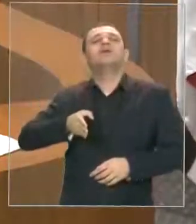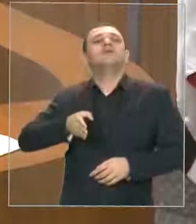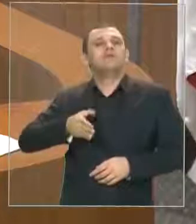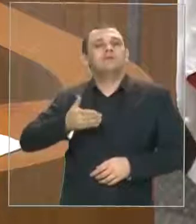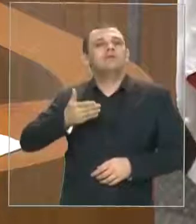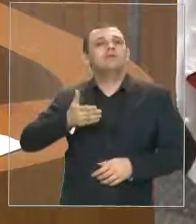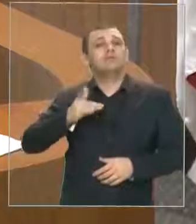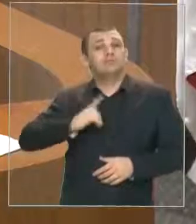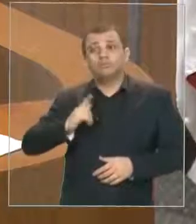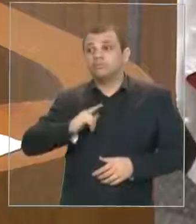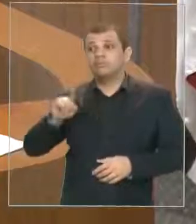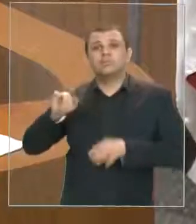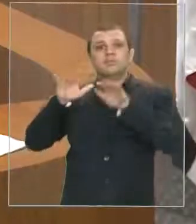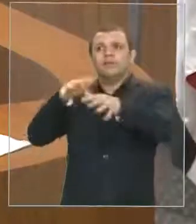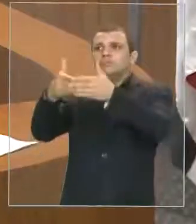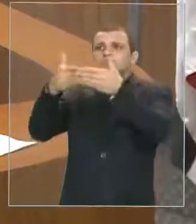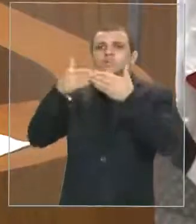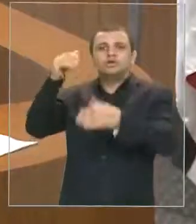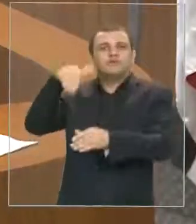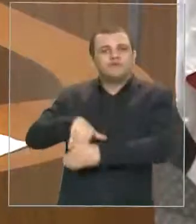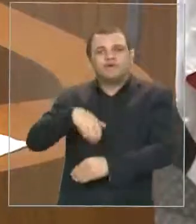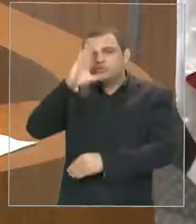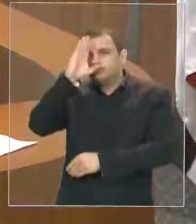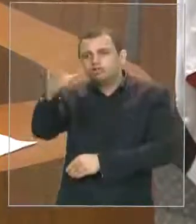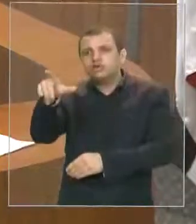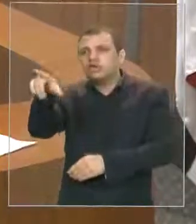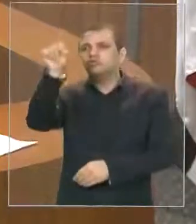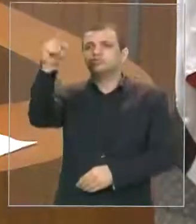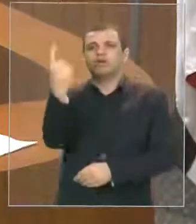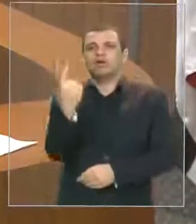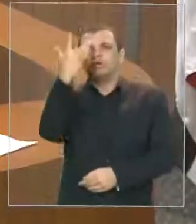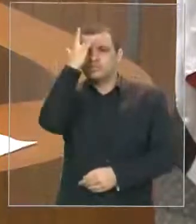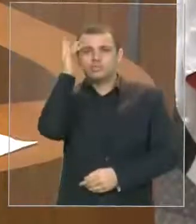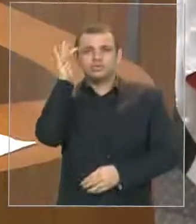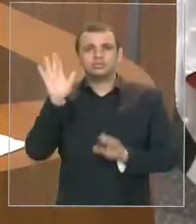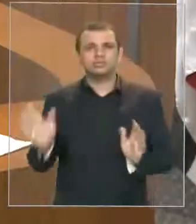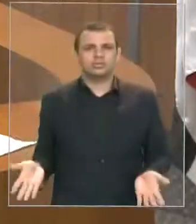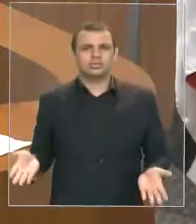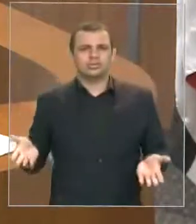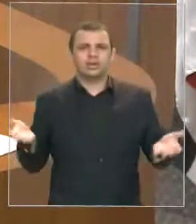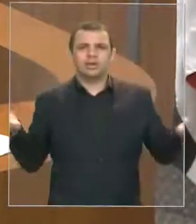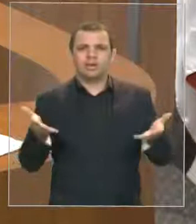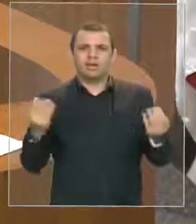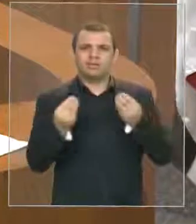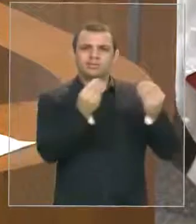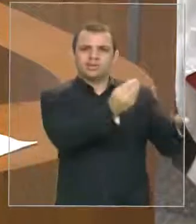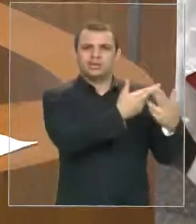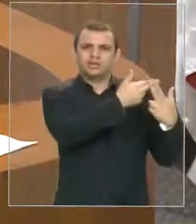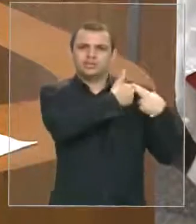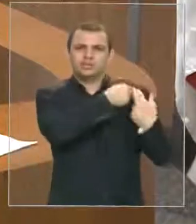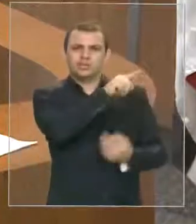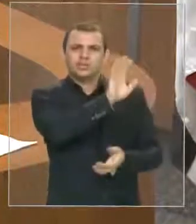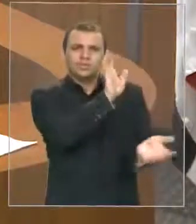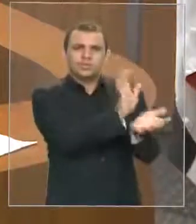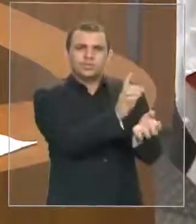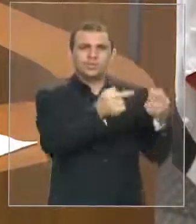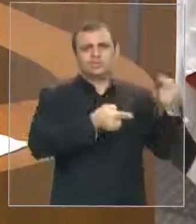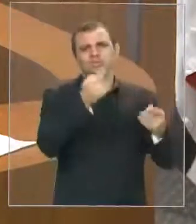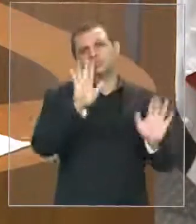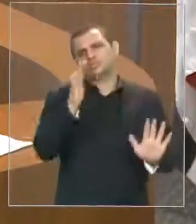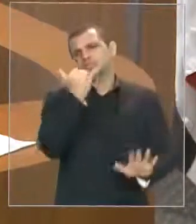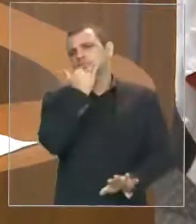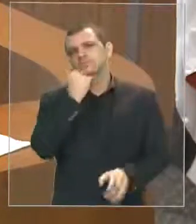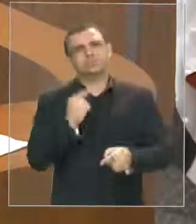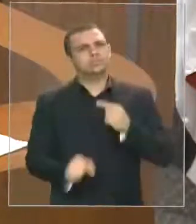fechada, que retira o direito do eleitor escolher o seu candidato e coloca nas mãos do partido. E olha que eu falo isso com muita